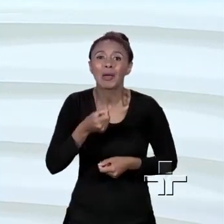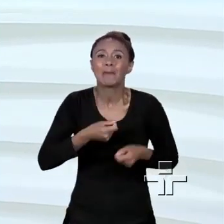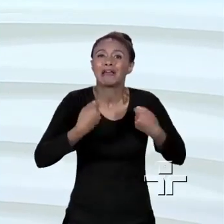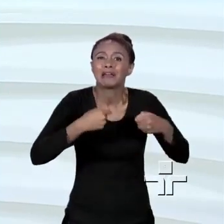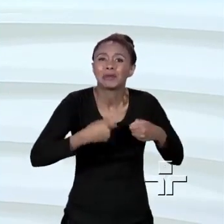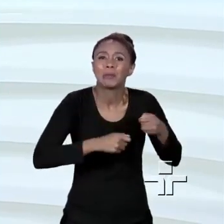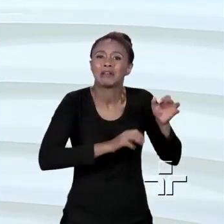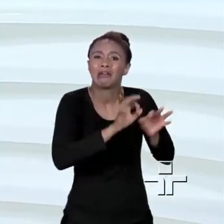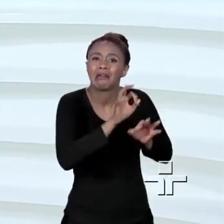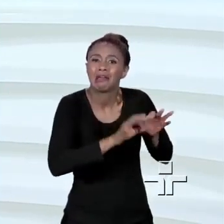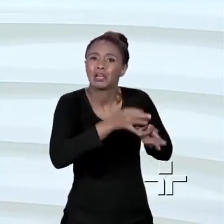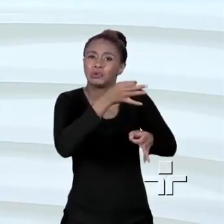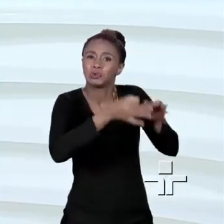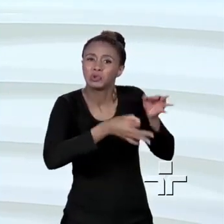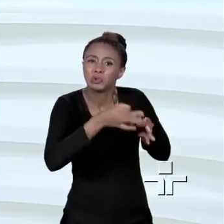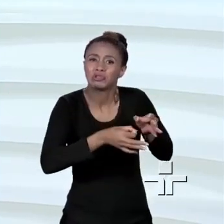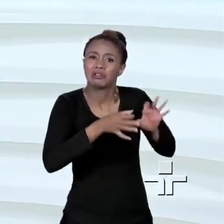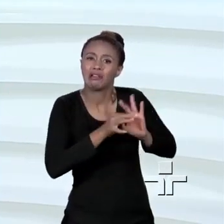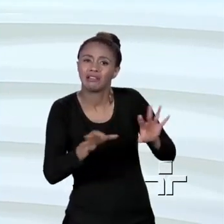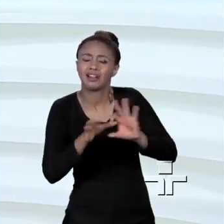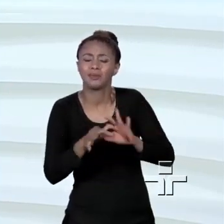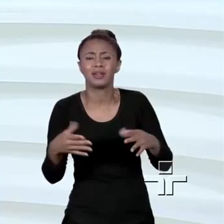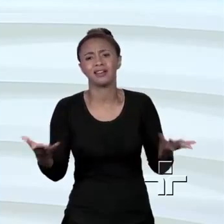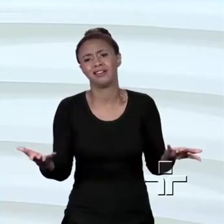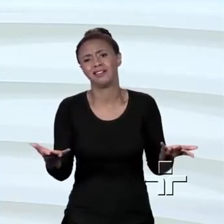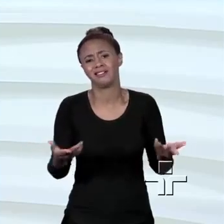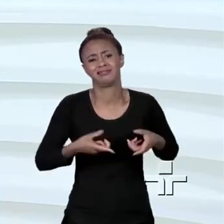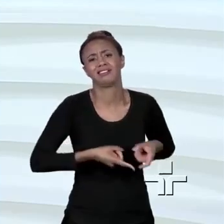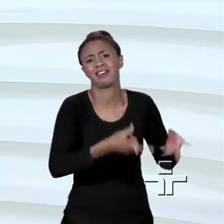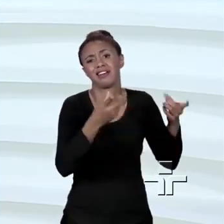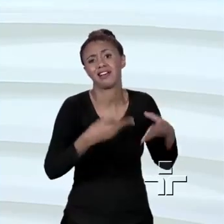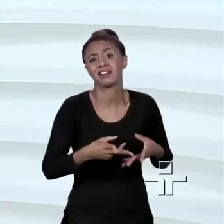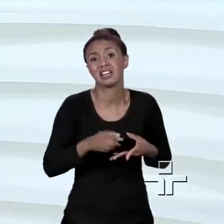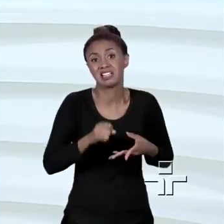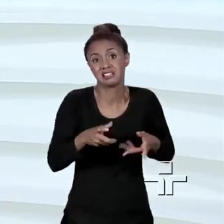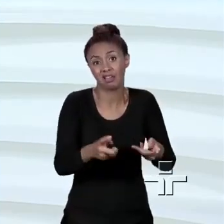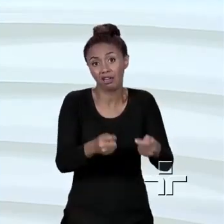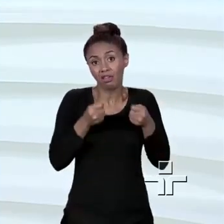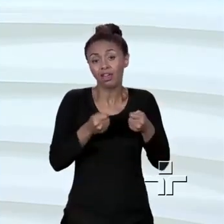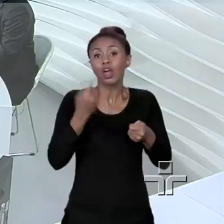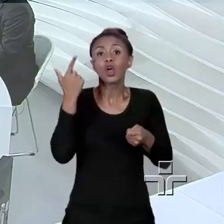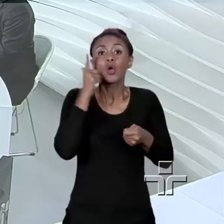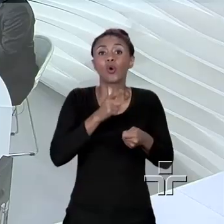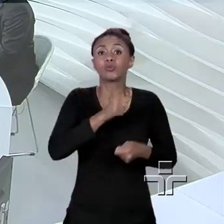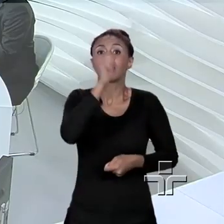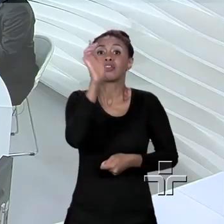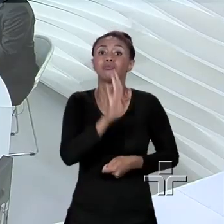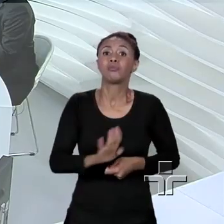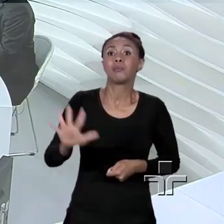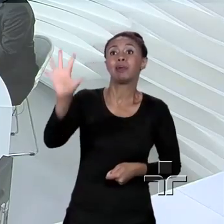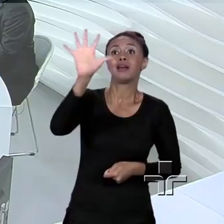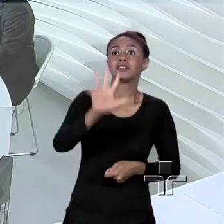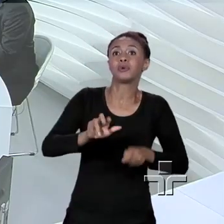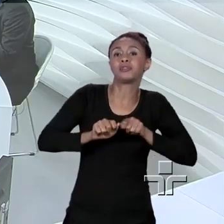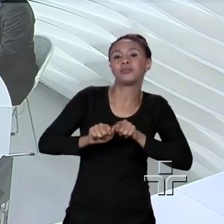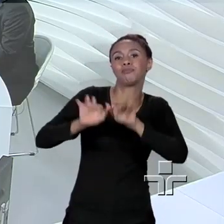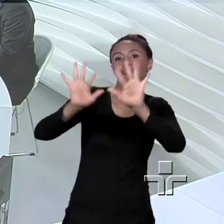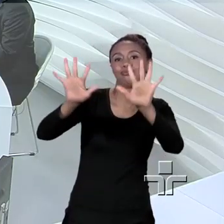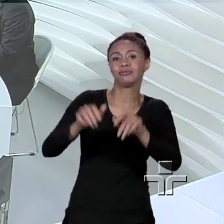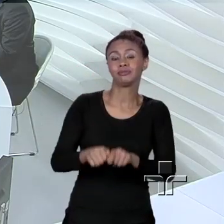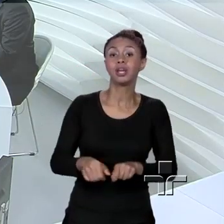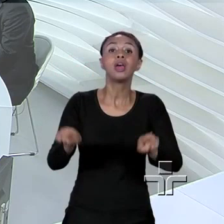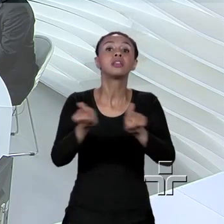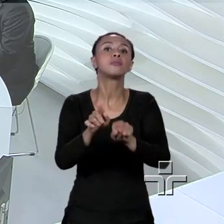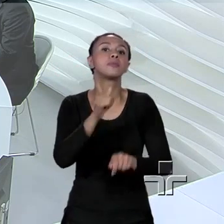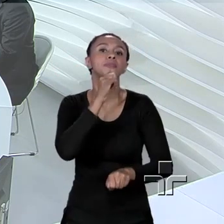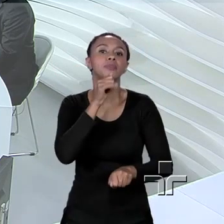judicializado, a gente poderia distribuir para todo mundo que precisa desse medicamento no Brasil. Mesma coisa uma cadeira de